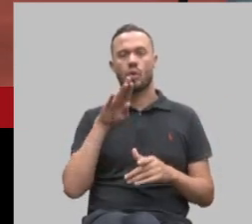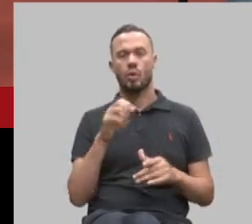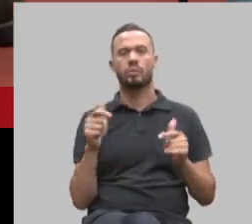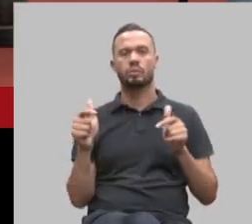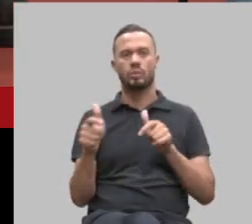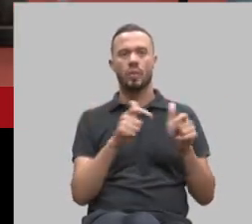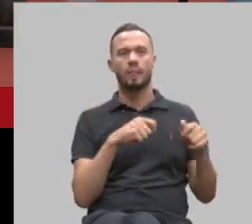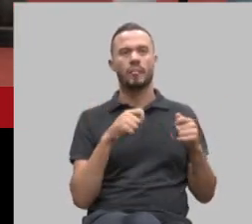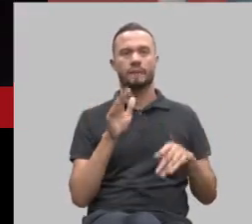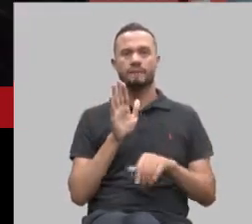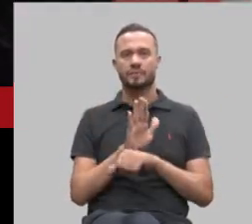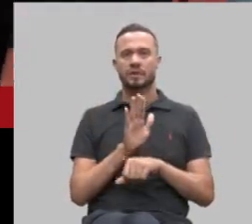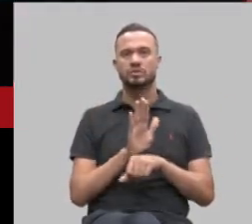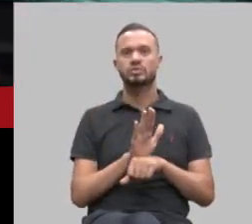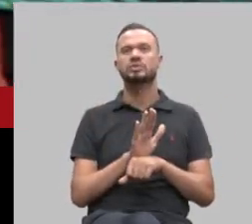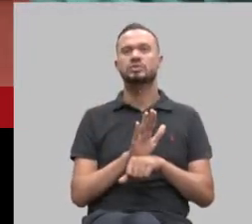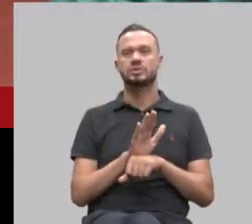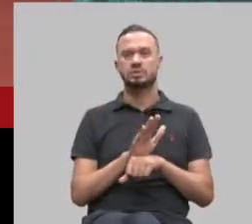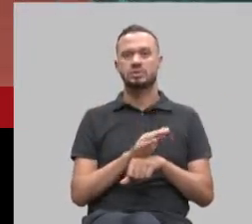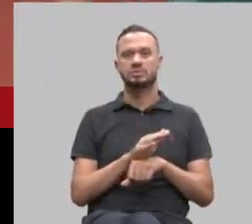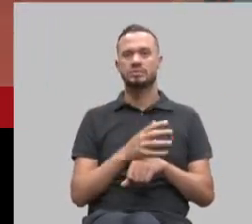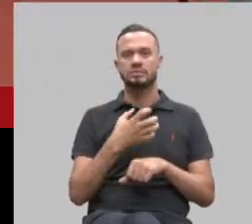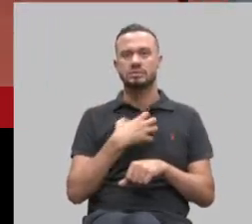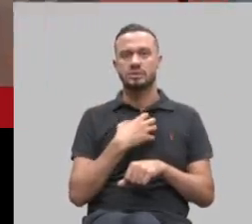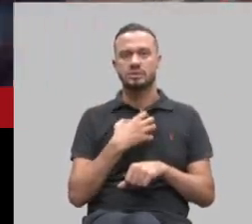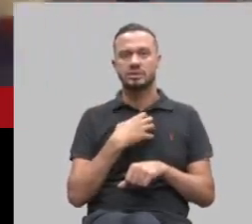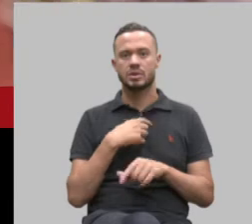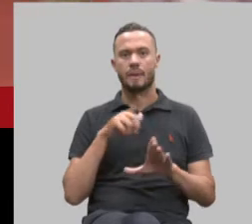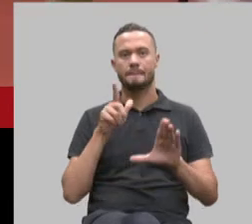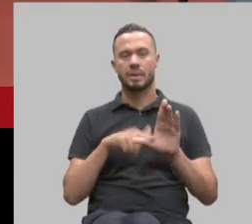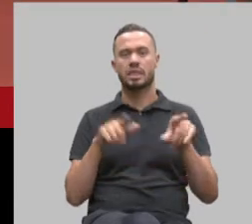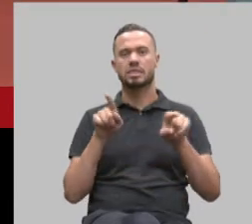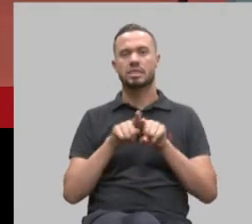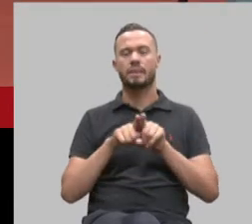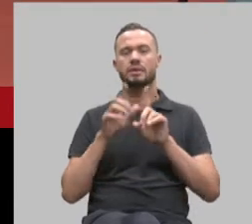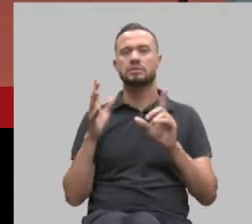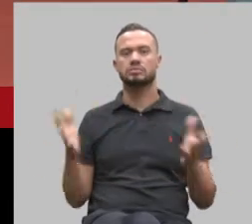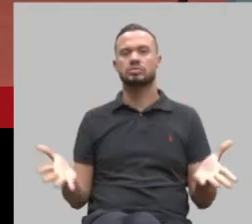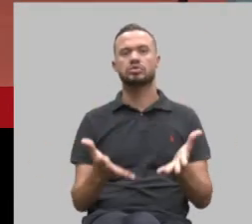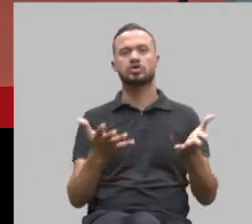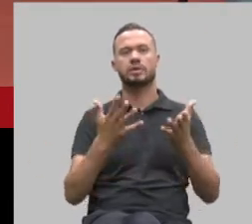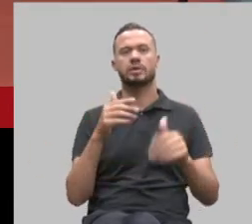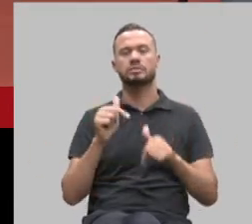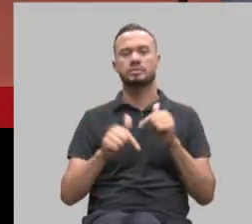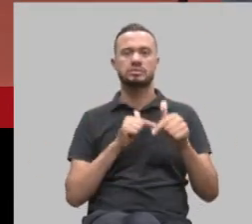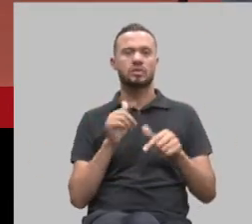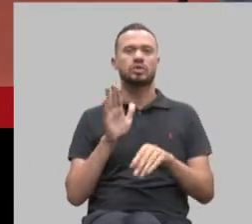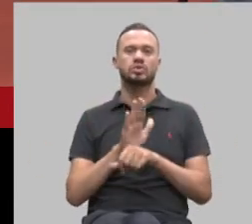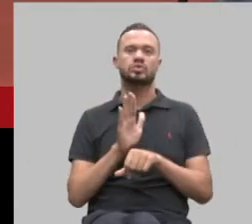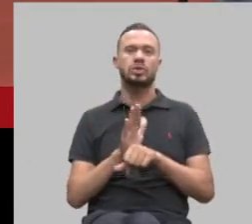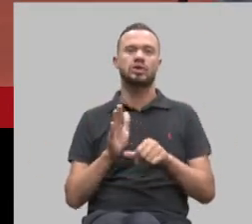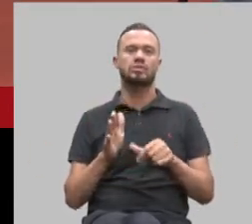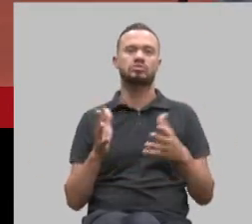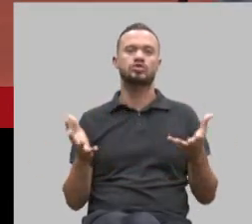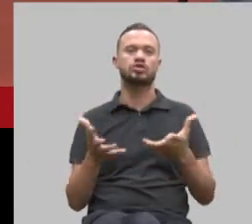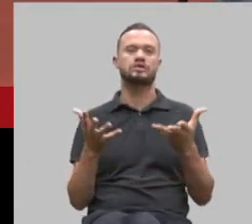entre estudantes sensação de pertencimento e estimulação de hobbies ajudando a cultivar a personalidade dos jovens e ampliar a cultura no seu